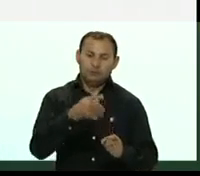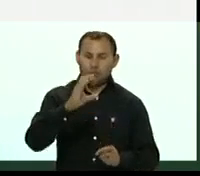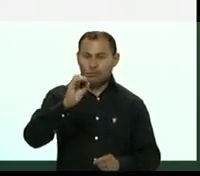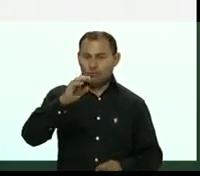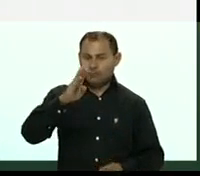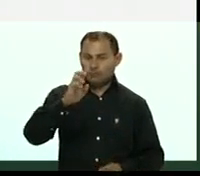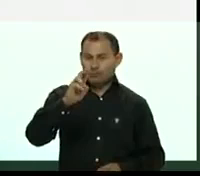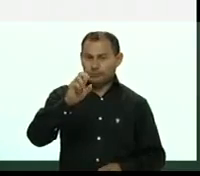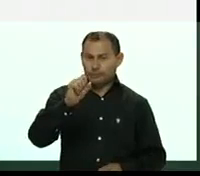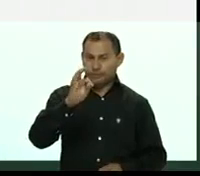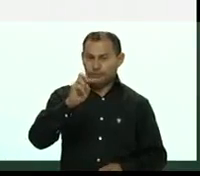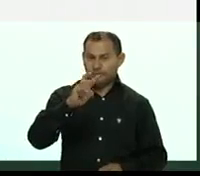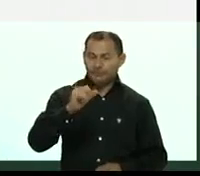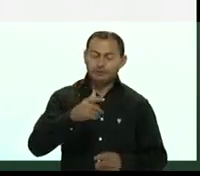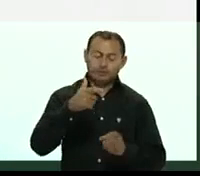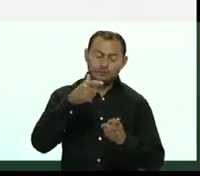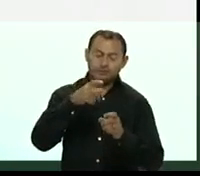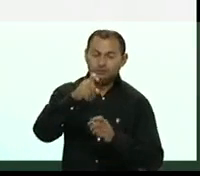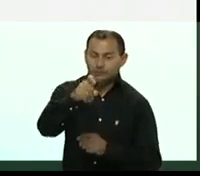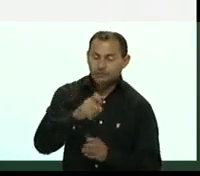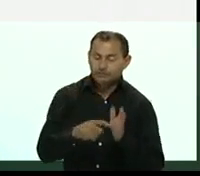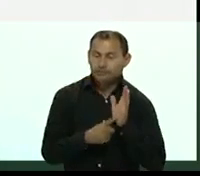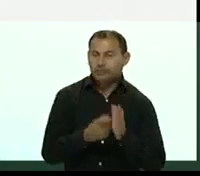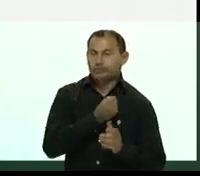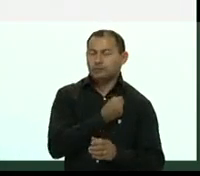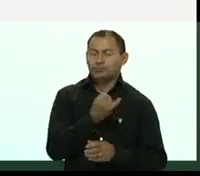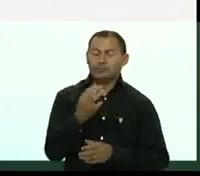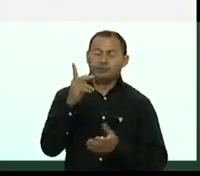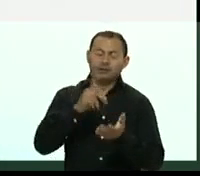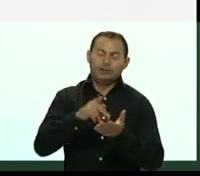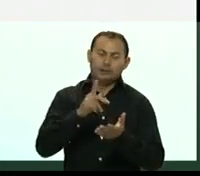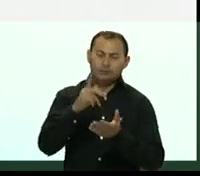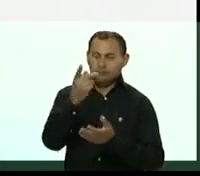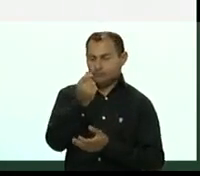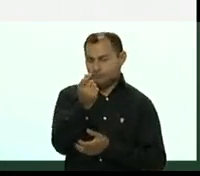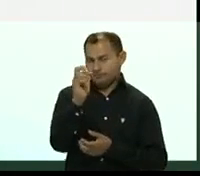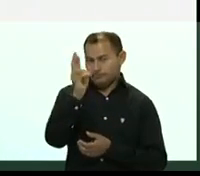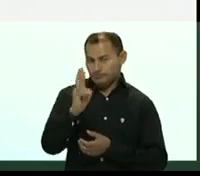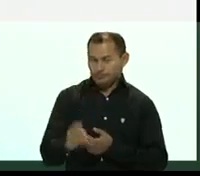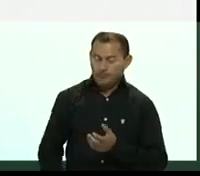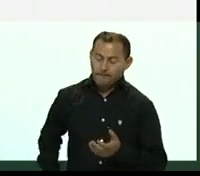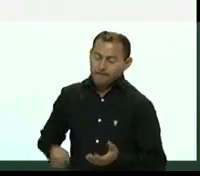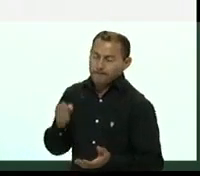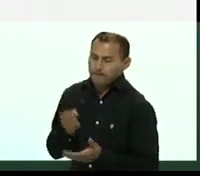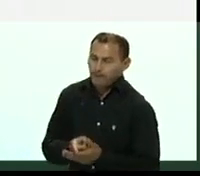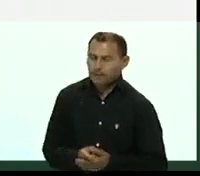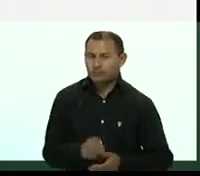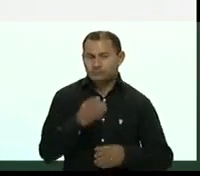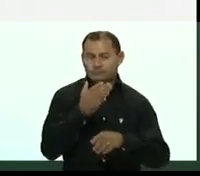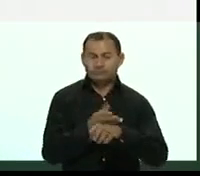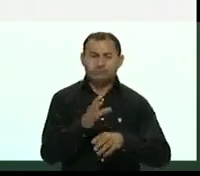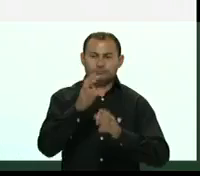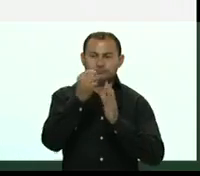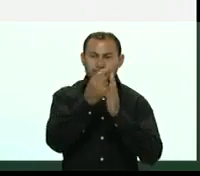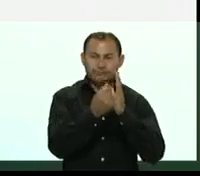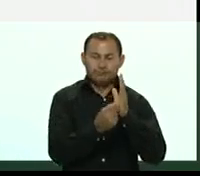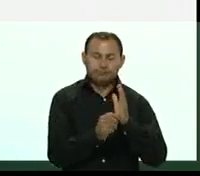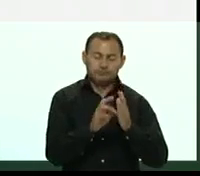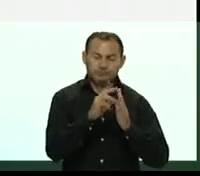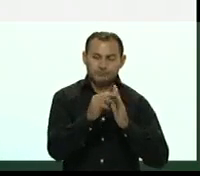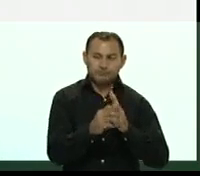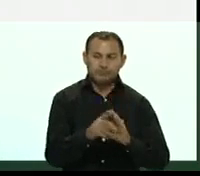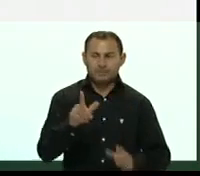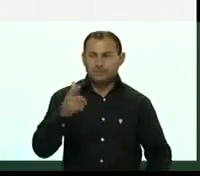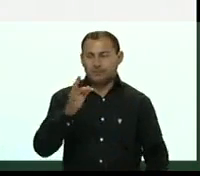combustível, né? E esse X, ele está representando o número de reais pagos. Então, quando a gente aplica essa taxa, né, derivando